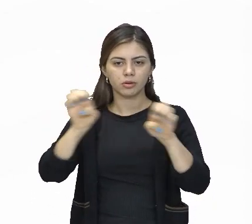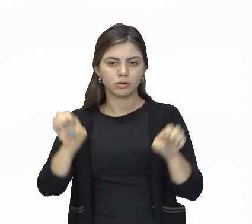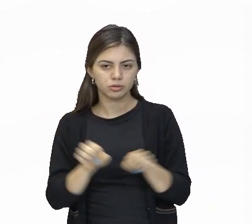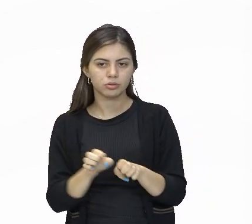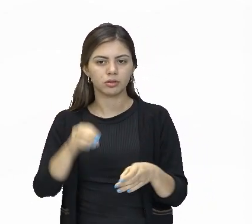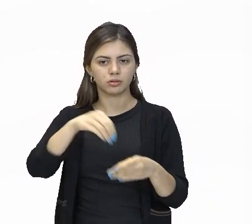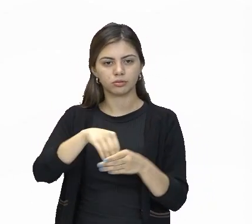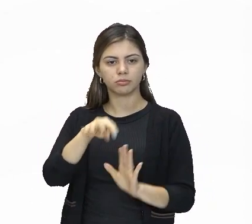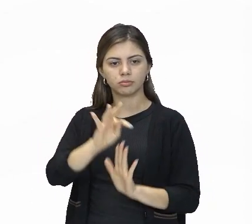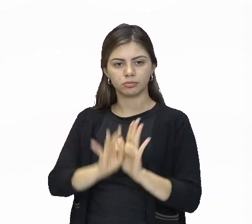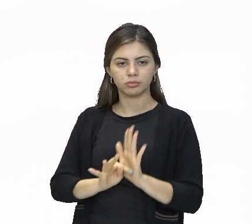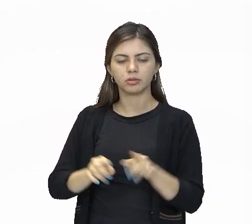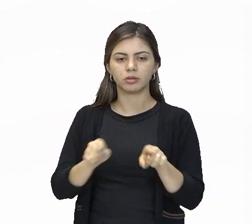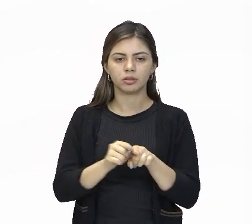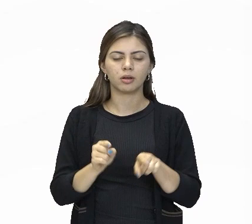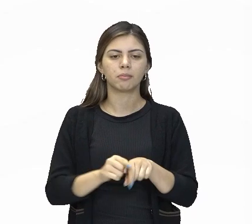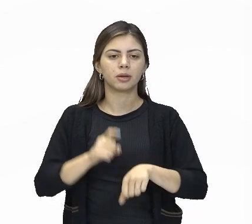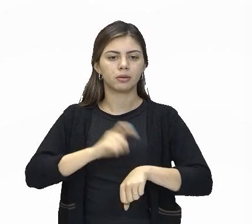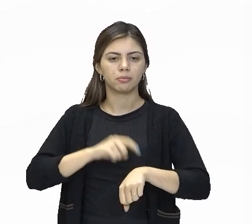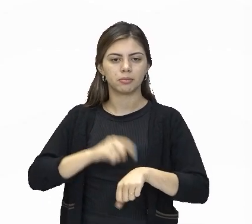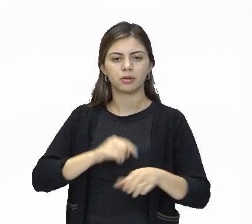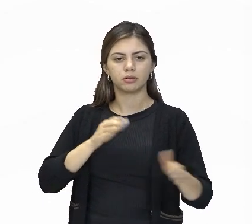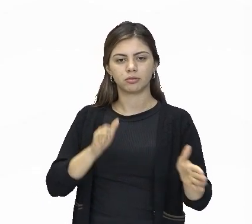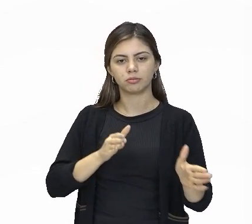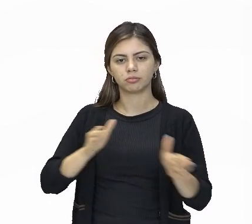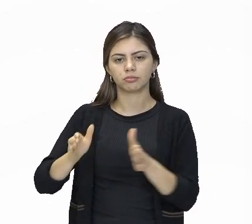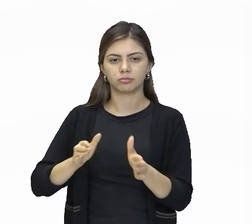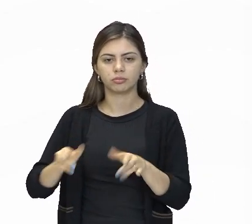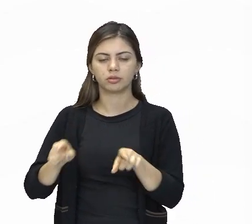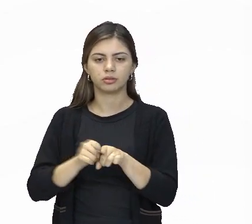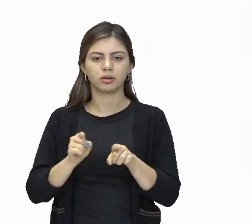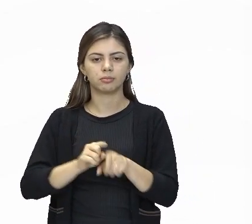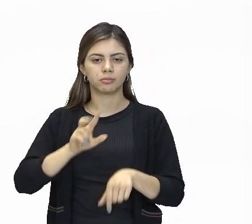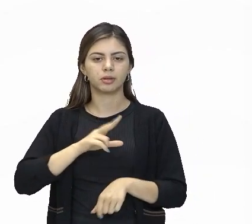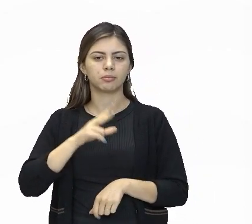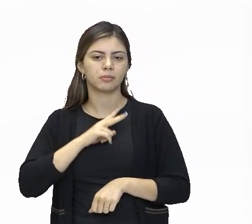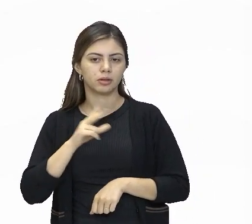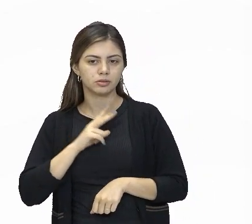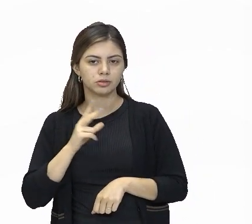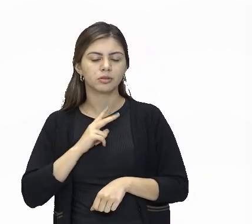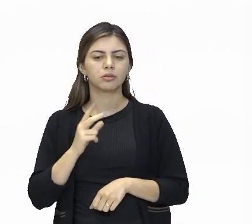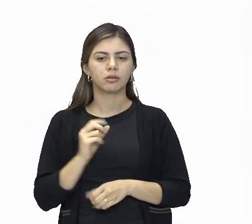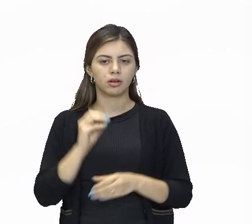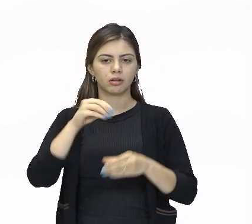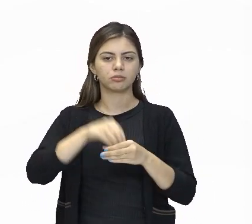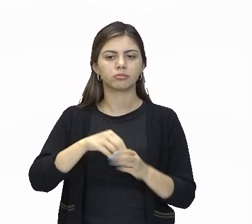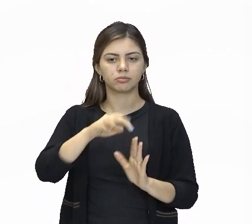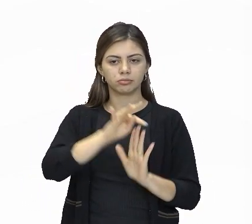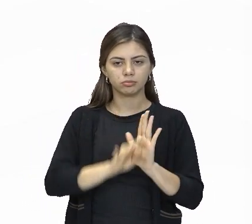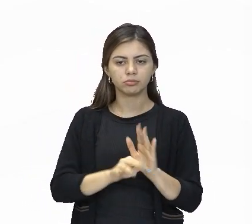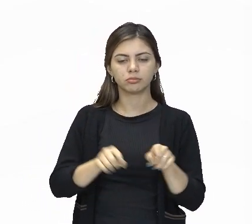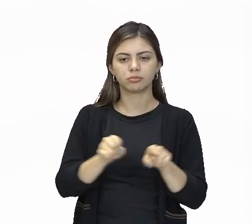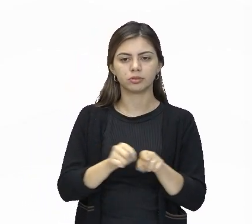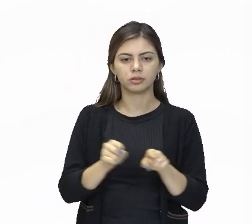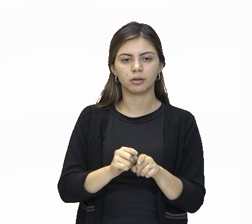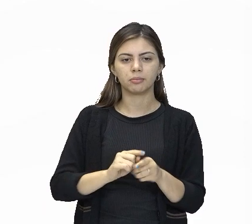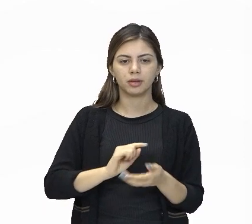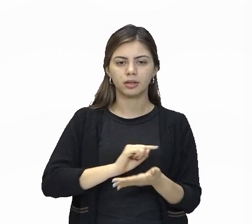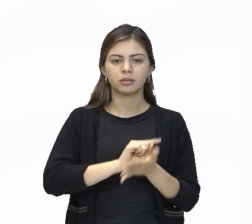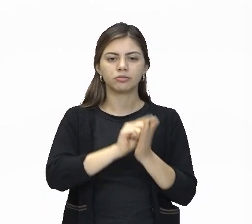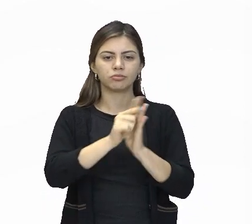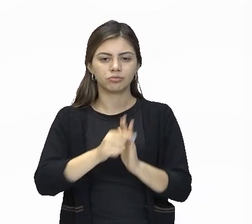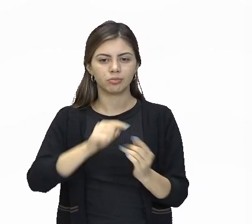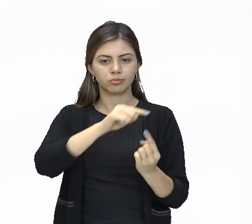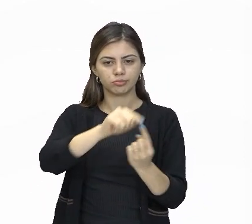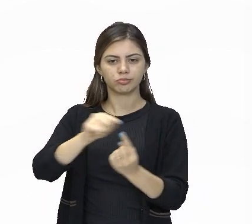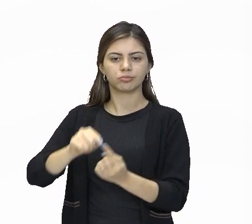composição textual, estilos de época, estilo pessoal e aspectos discursivos dos diferentes gêneros